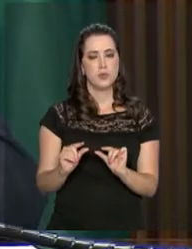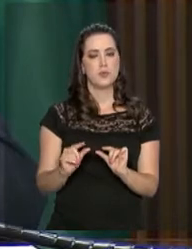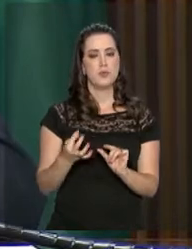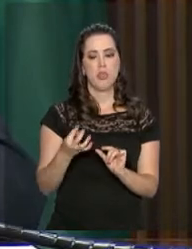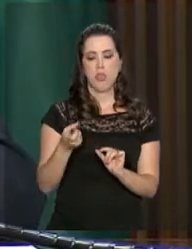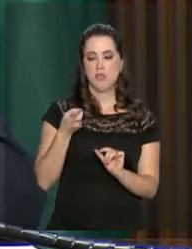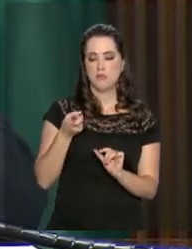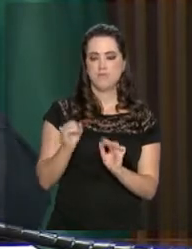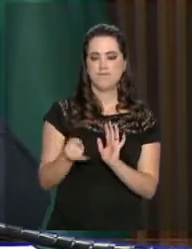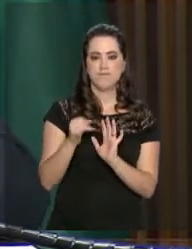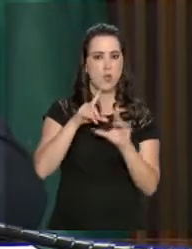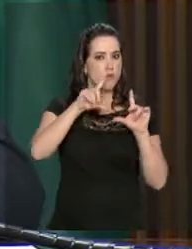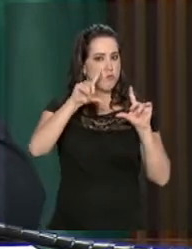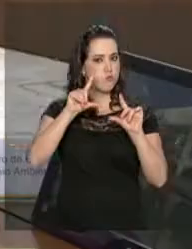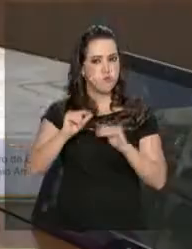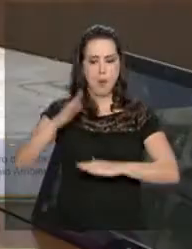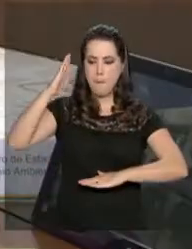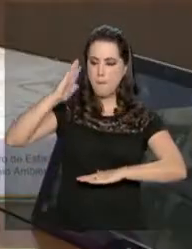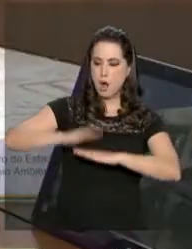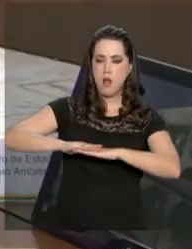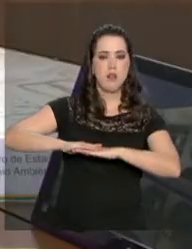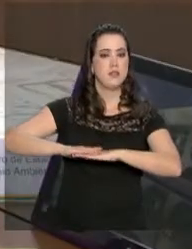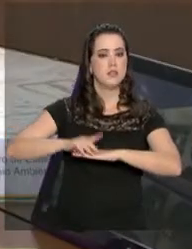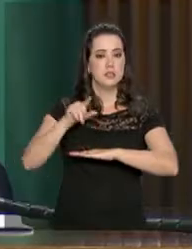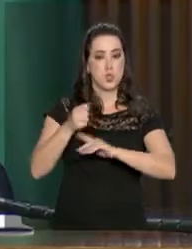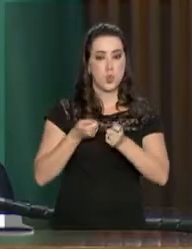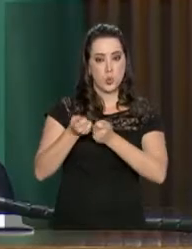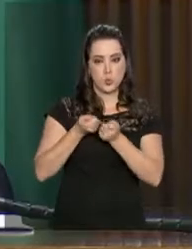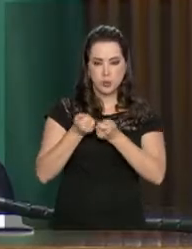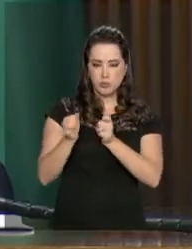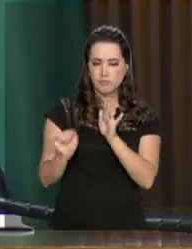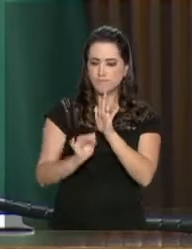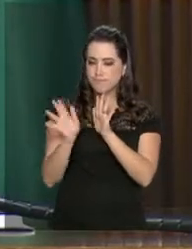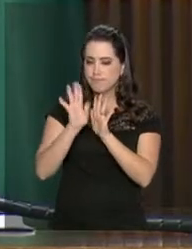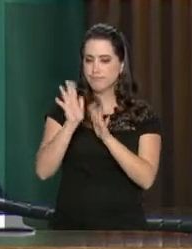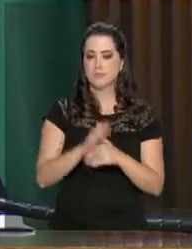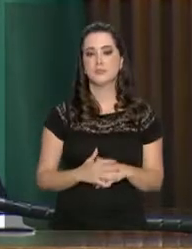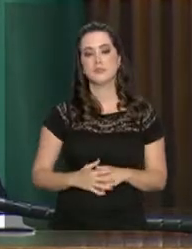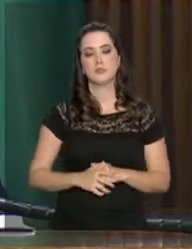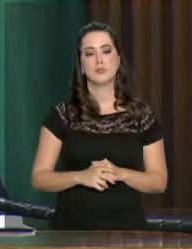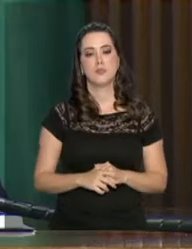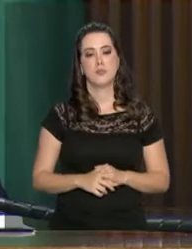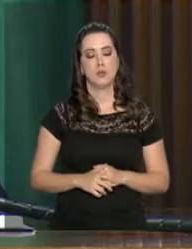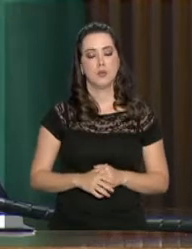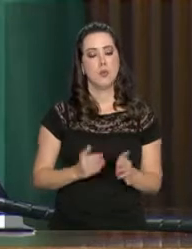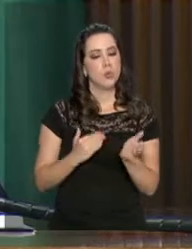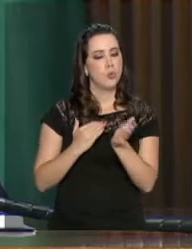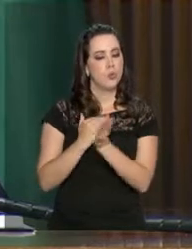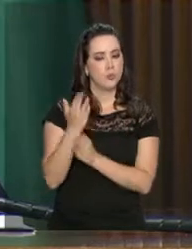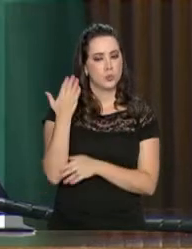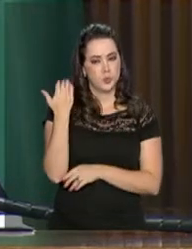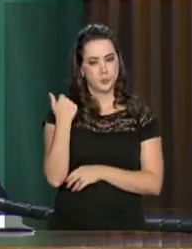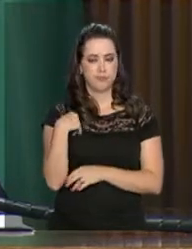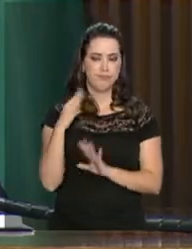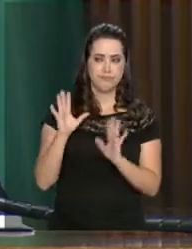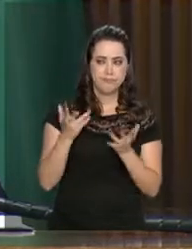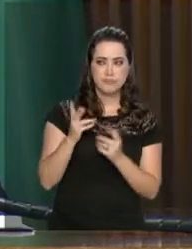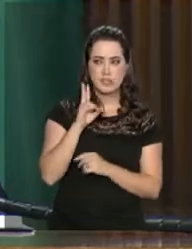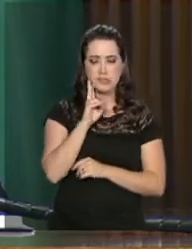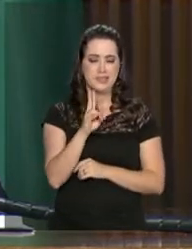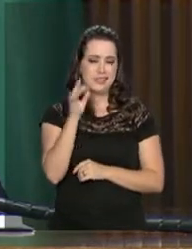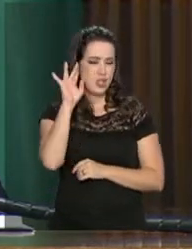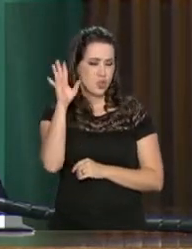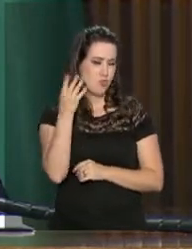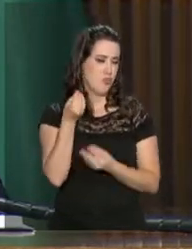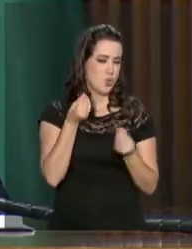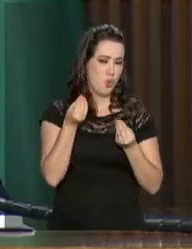menor patamar da história e o controle da inflação nós prevemos inicialmente um déficit no primeiro momento